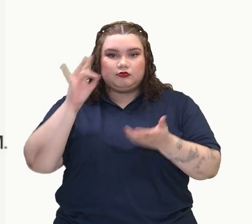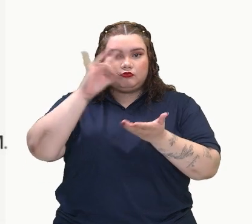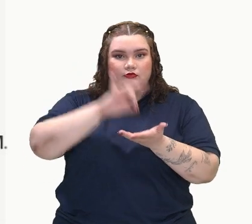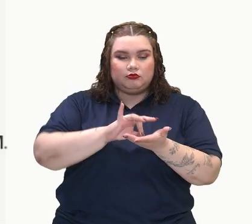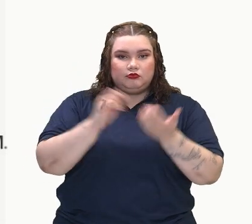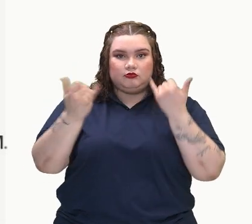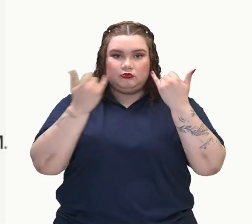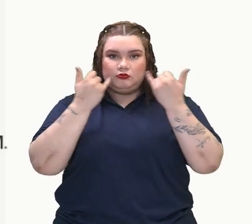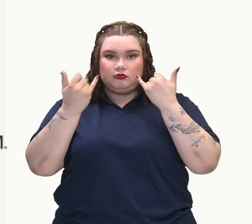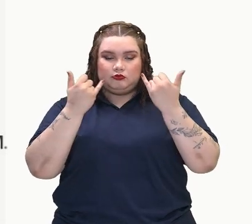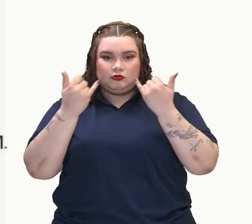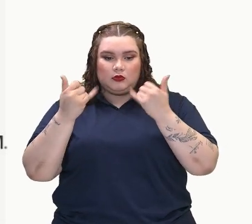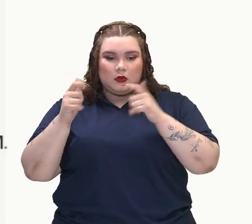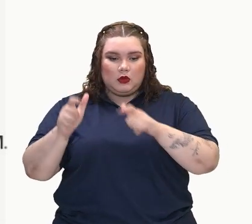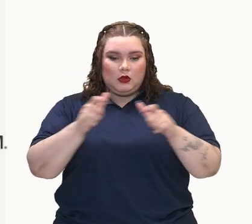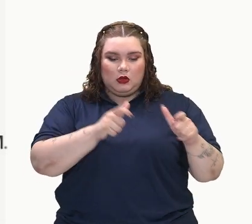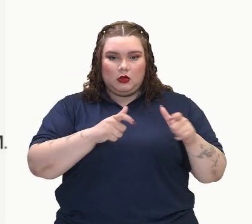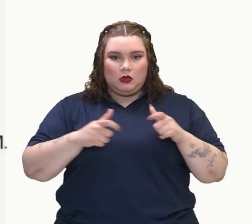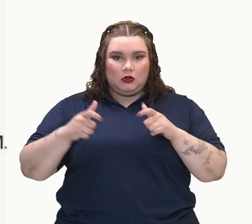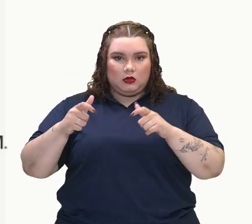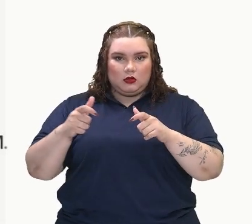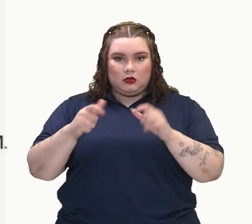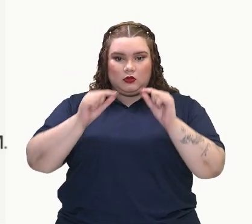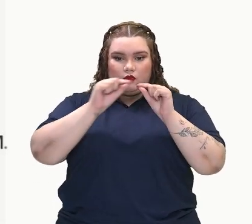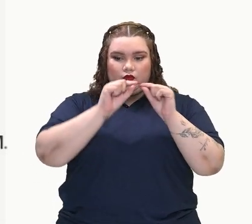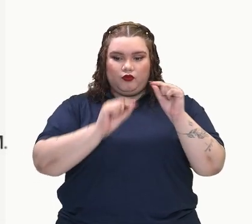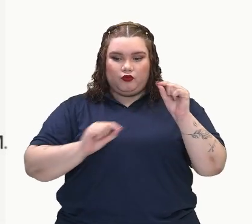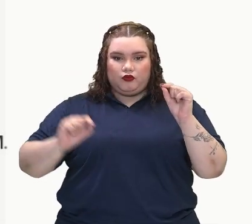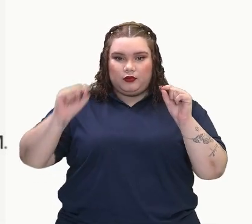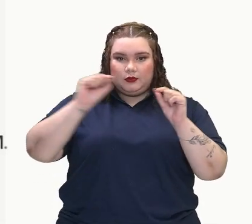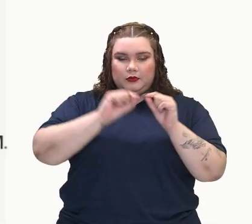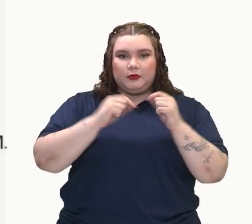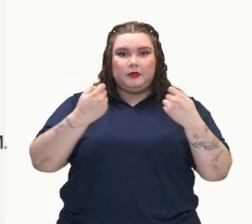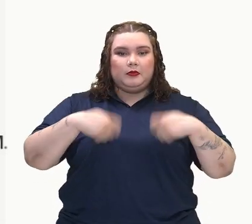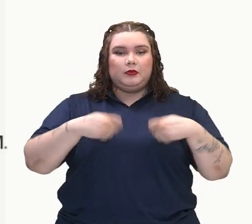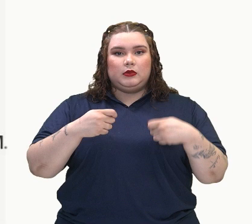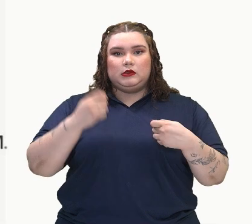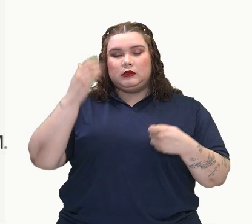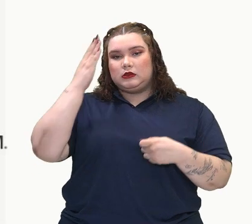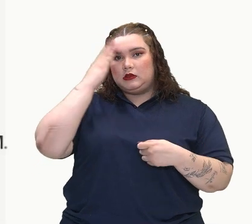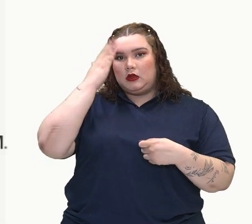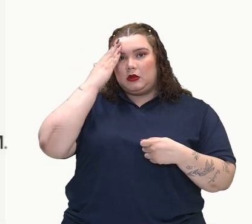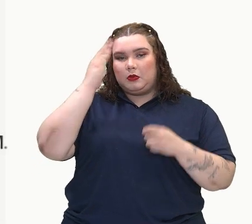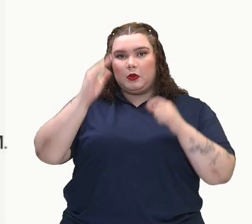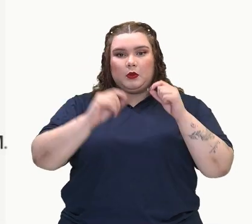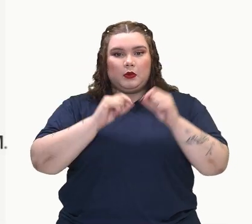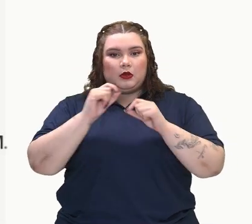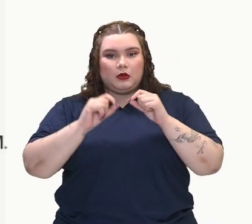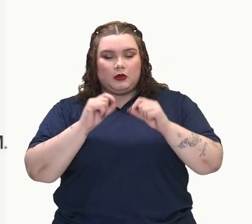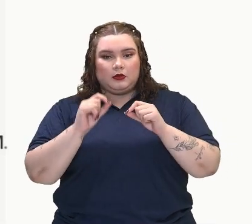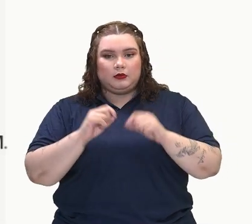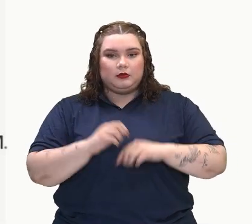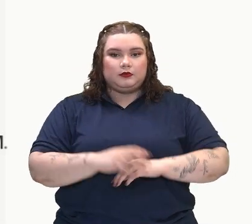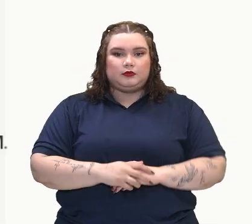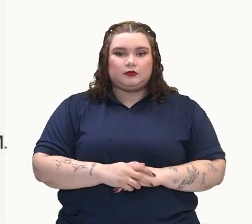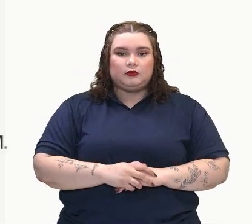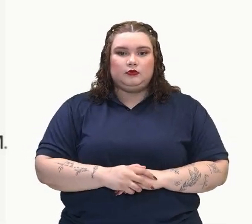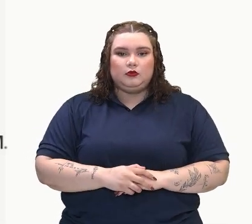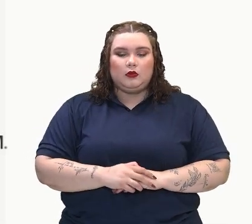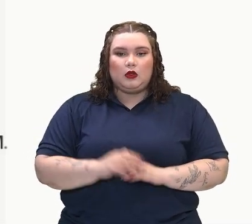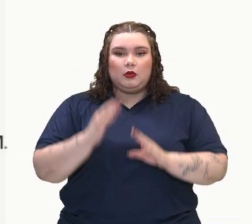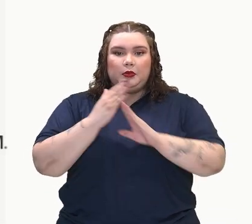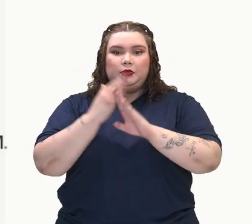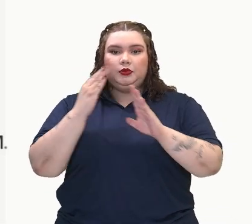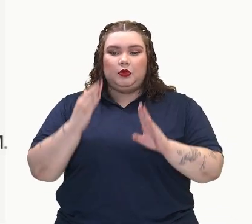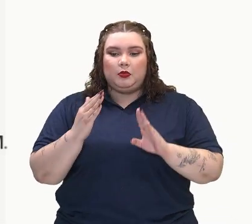aqui, né, de posicionamento entre as circunferências, nós temos que ter conhecimento aqui de que, para obter essa